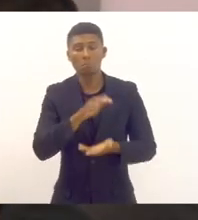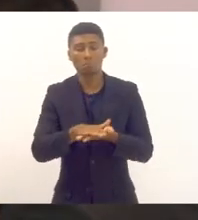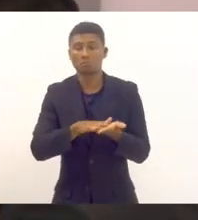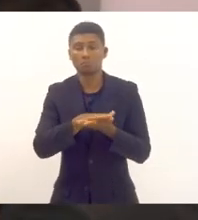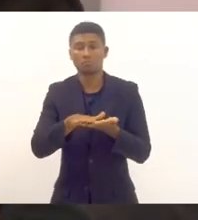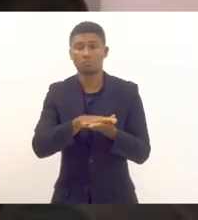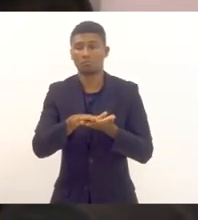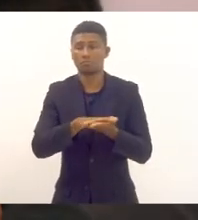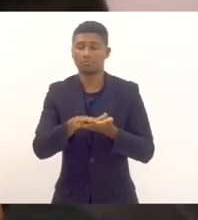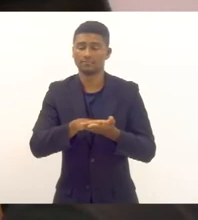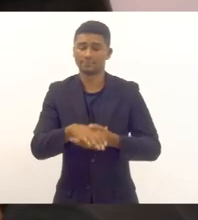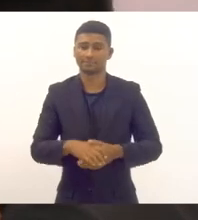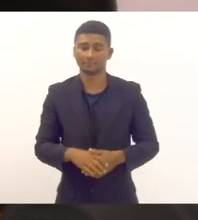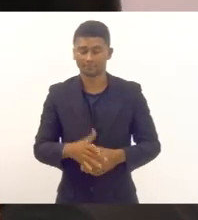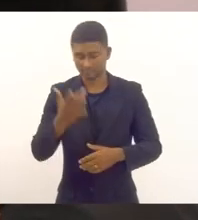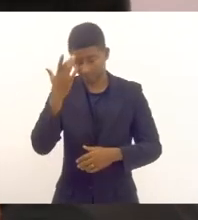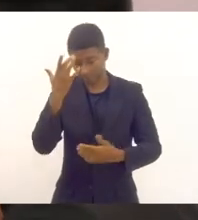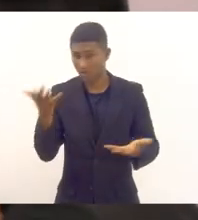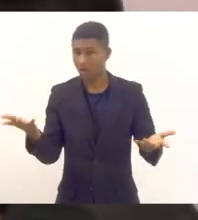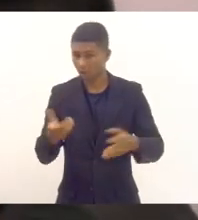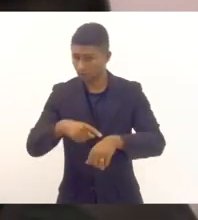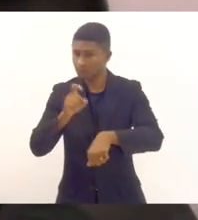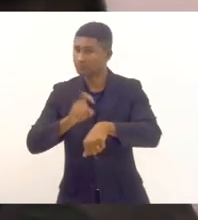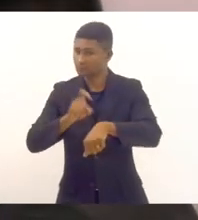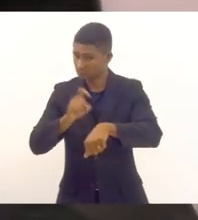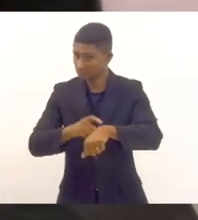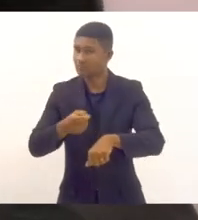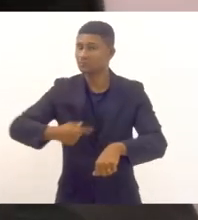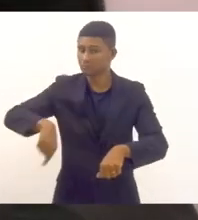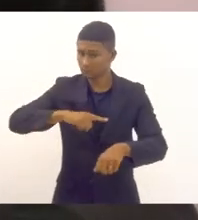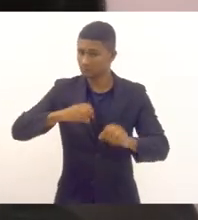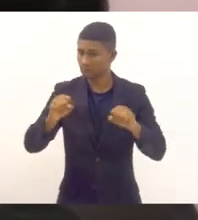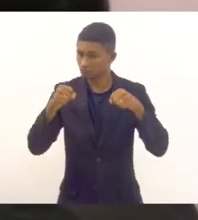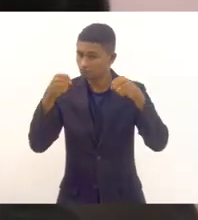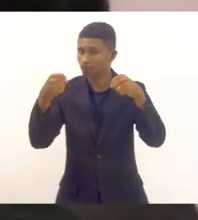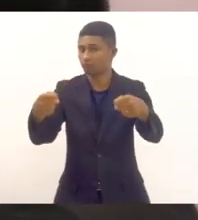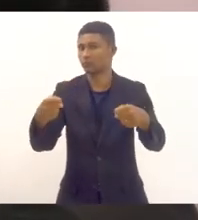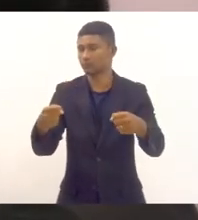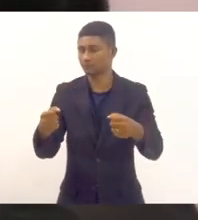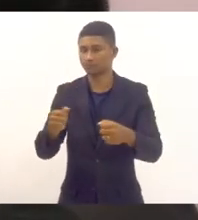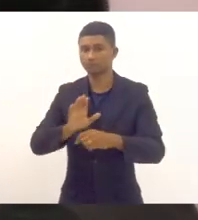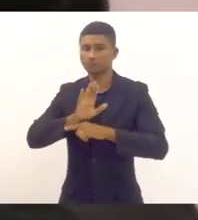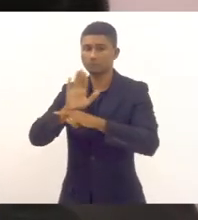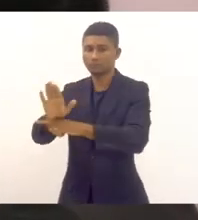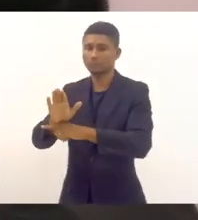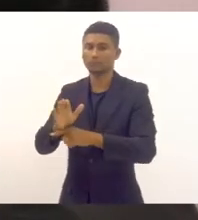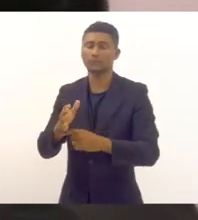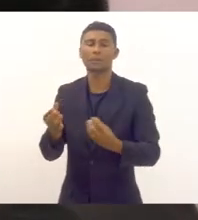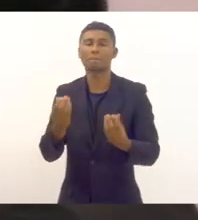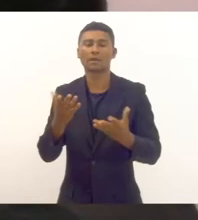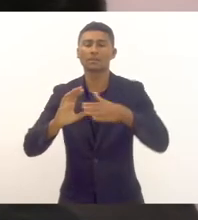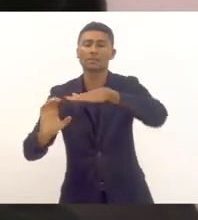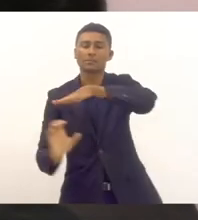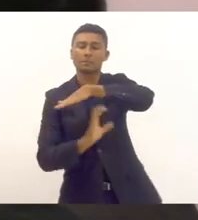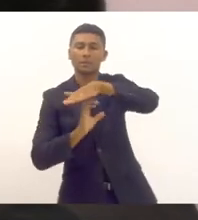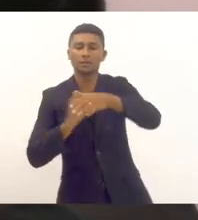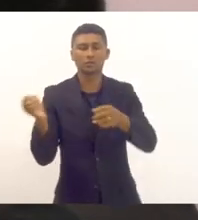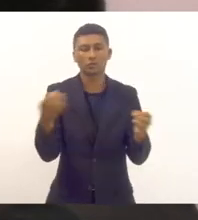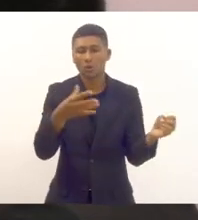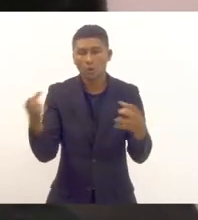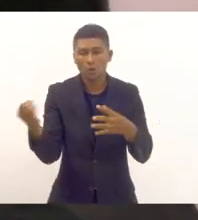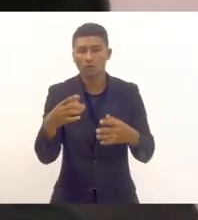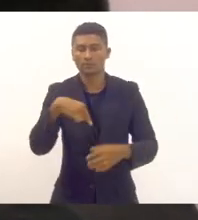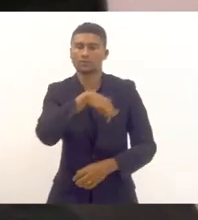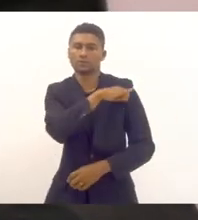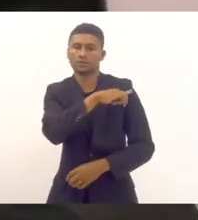Então, acho que é hora da gente tentar buscar esses empresários, novas empresas para o Rio de Janeiro, fazer com que o empresário do